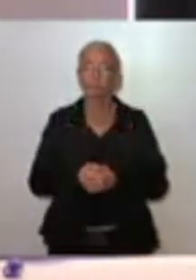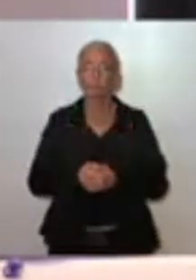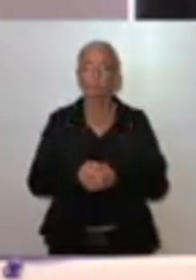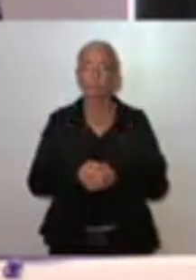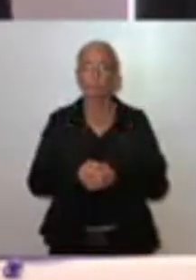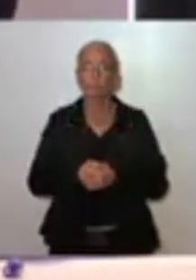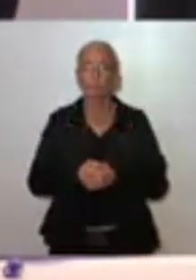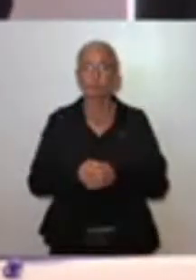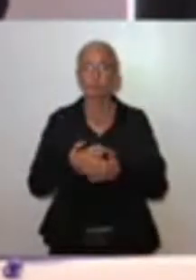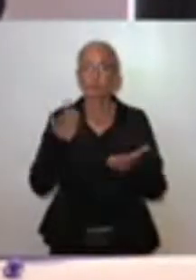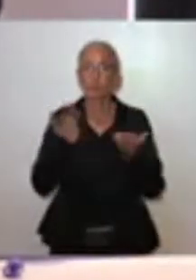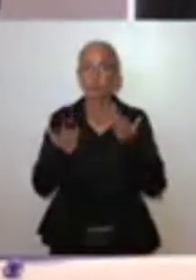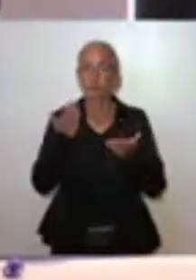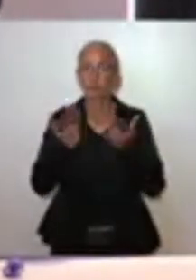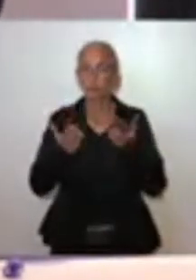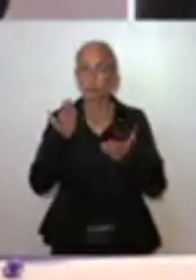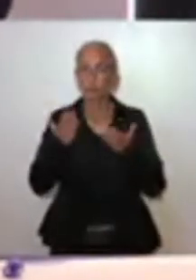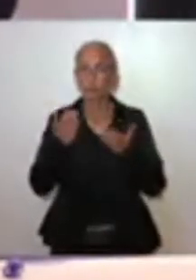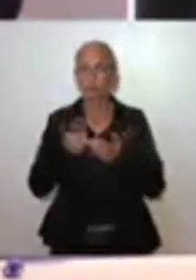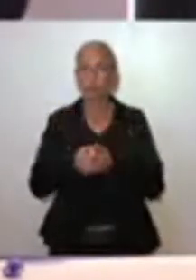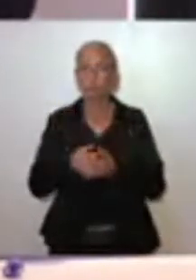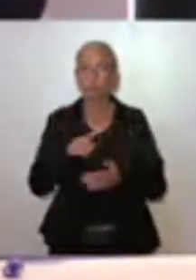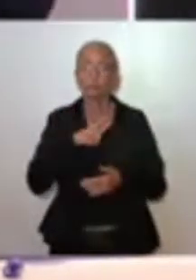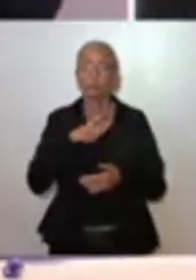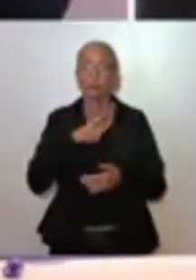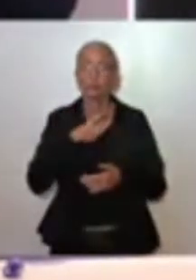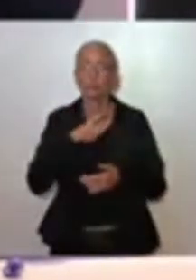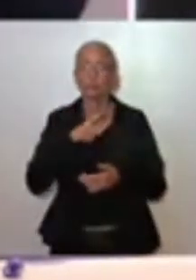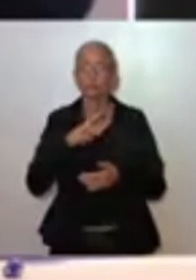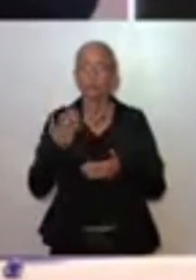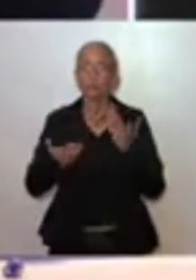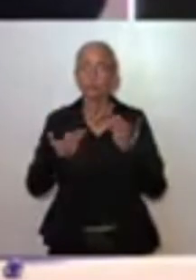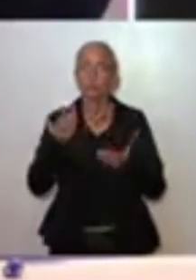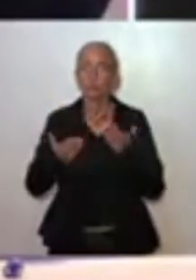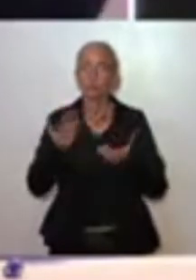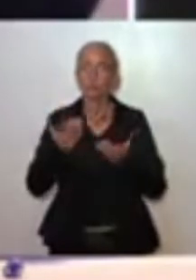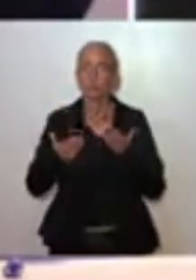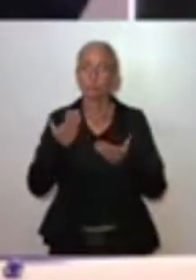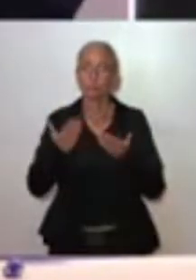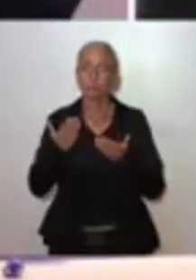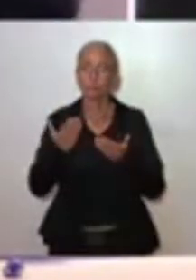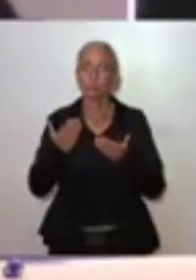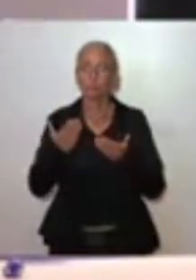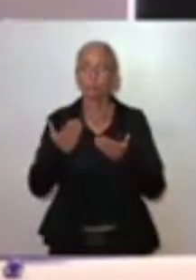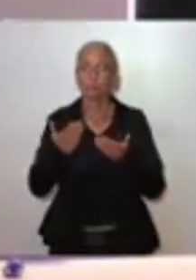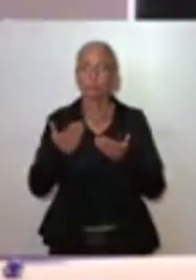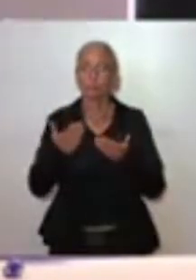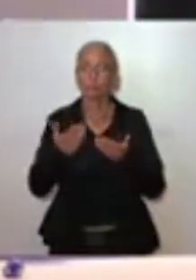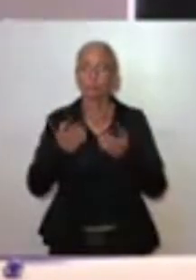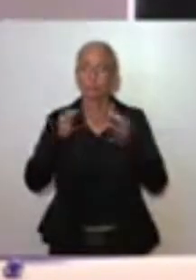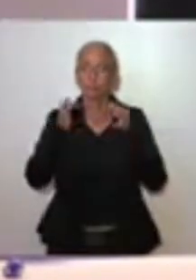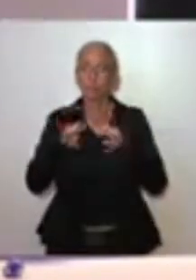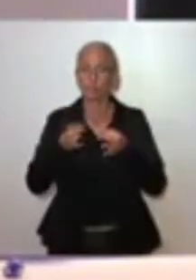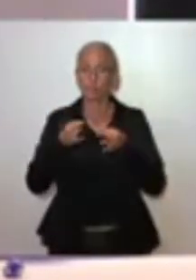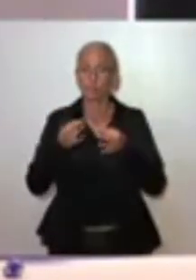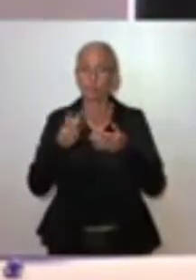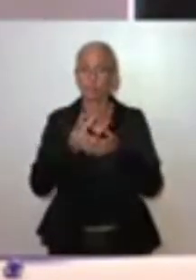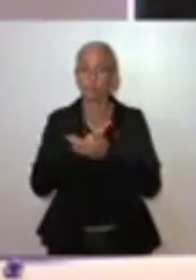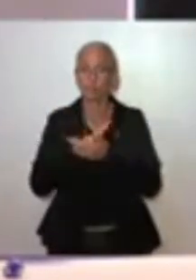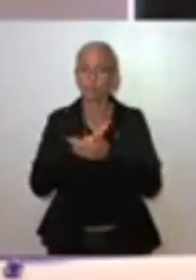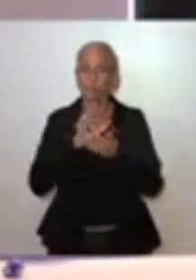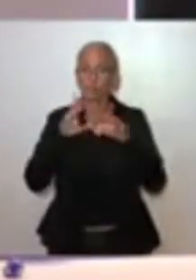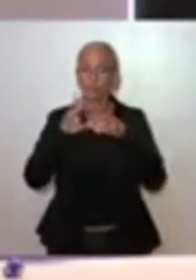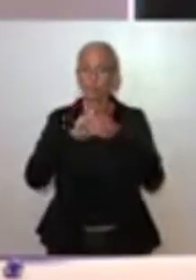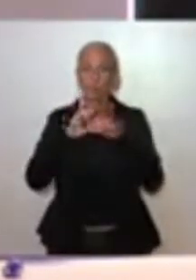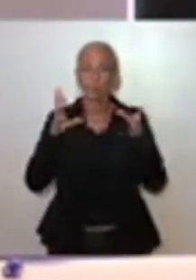e a proporcionalidade existe a quantidade adequada democracia uma coisa